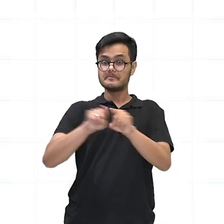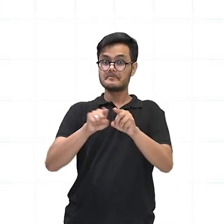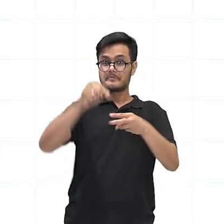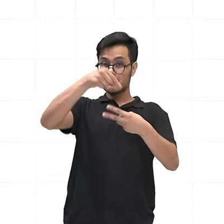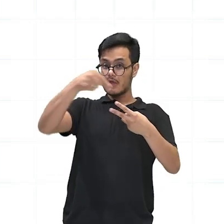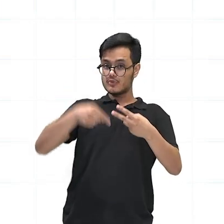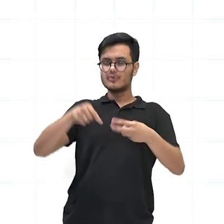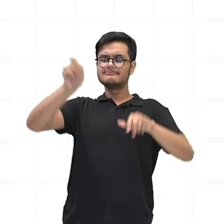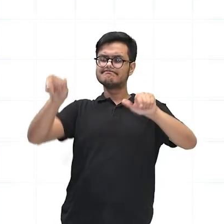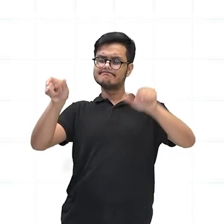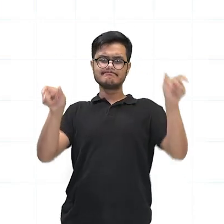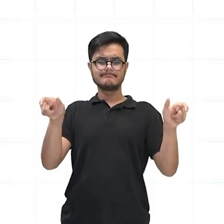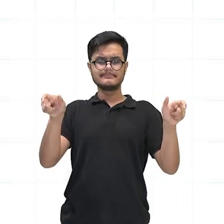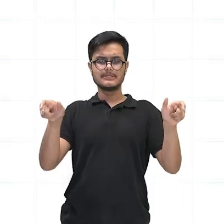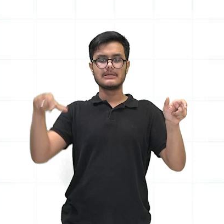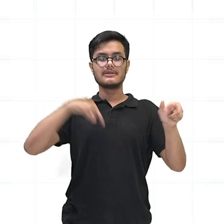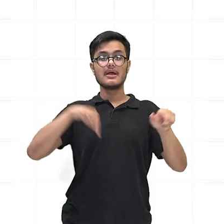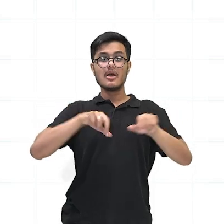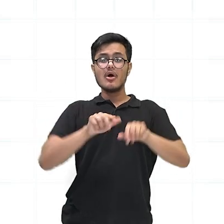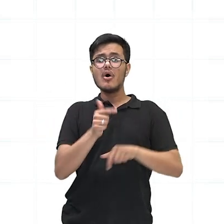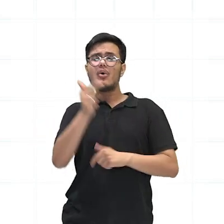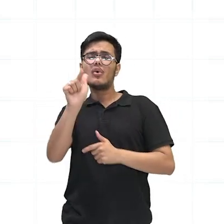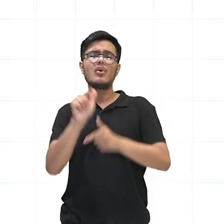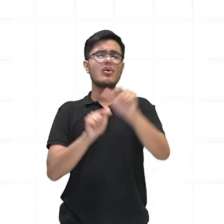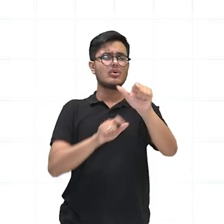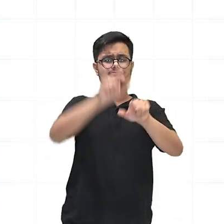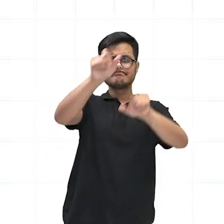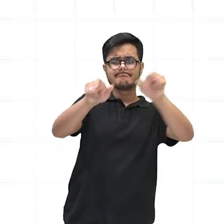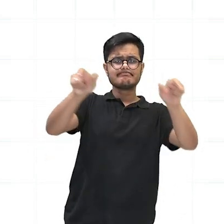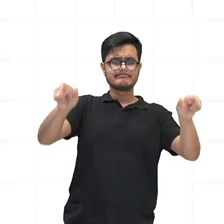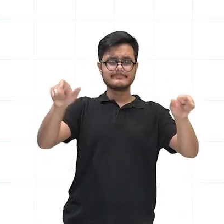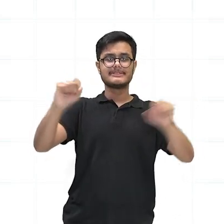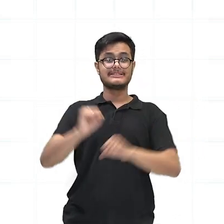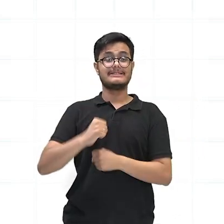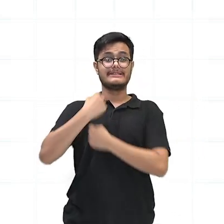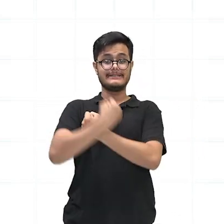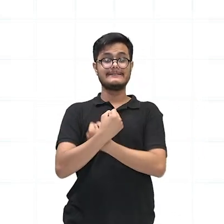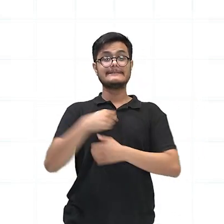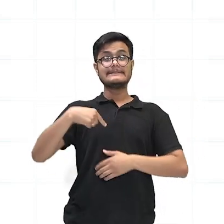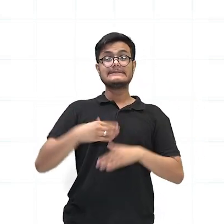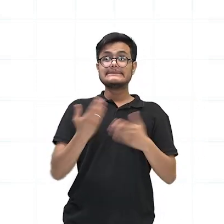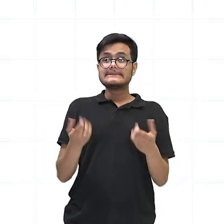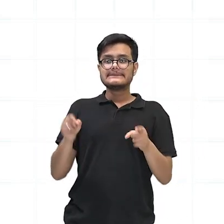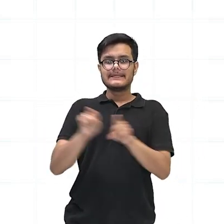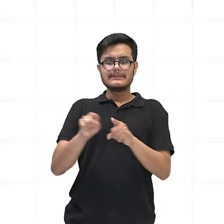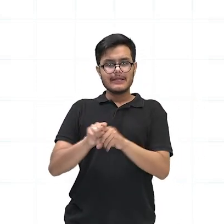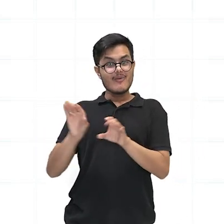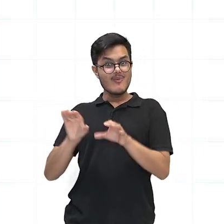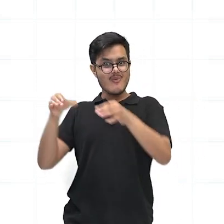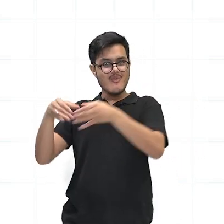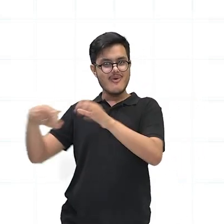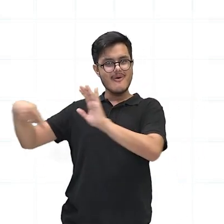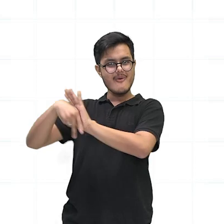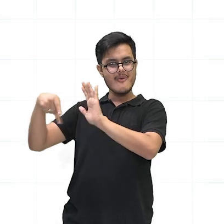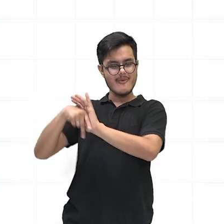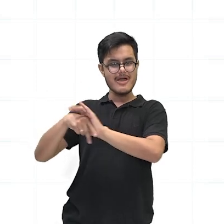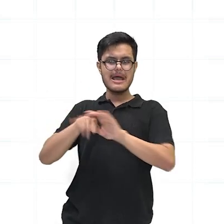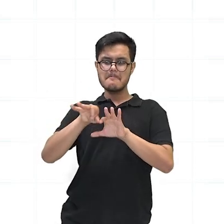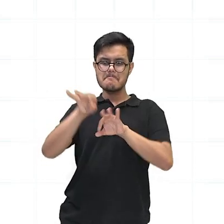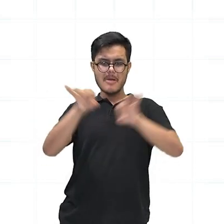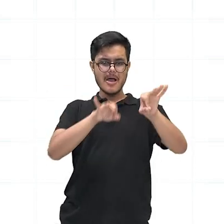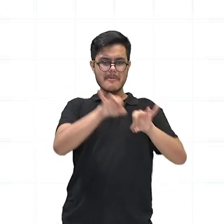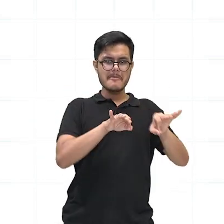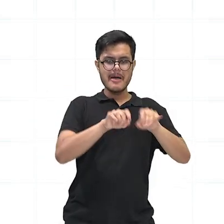dos jogadores, há os demais jogadores de defesa. Lembra do lançador? Então, ele tem uma equipe espalhada pelo